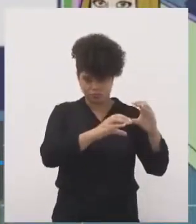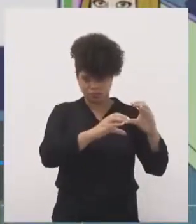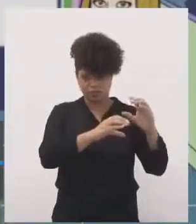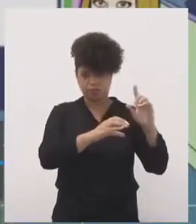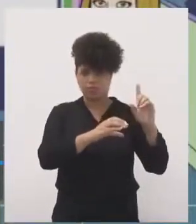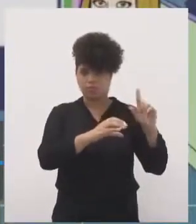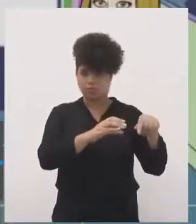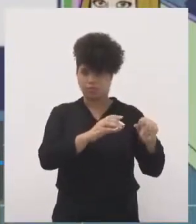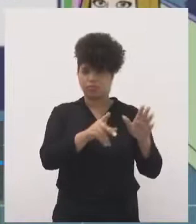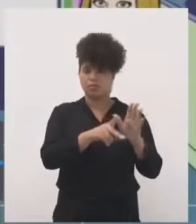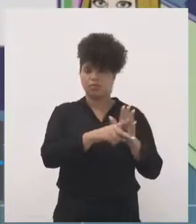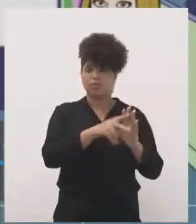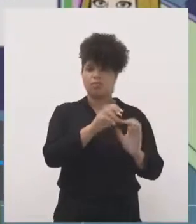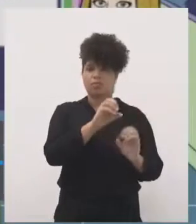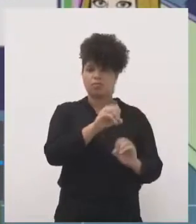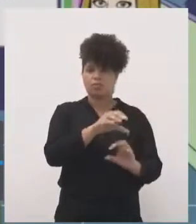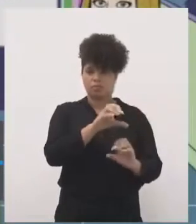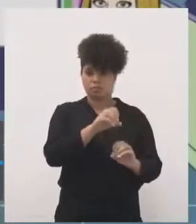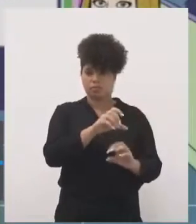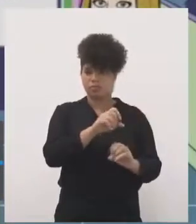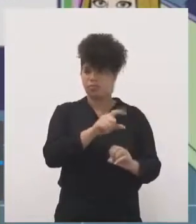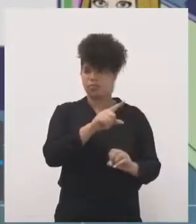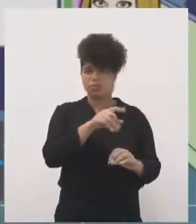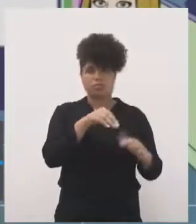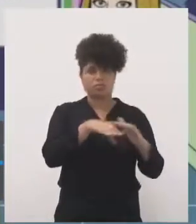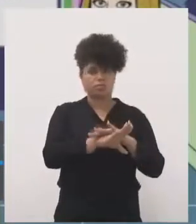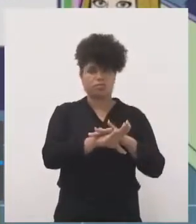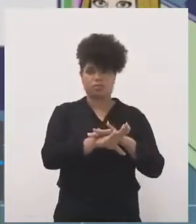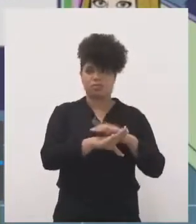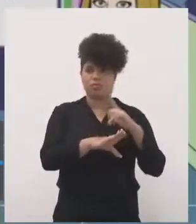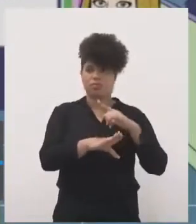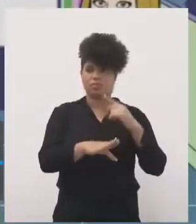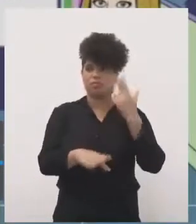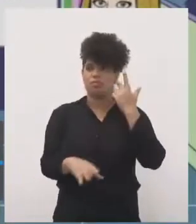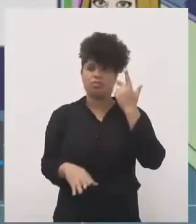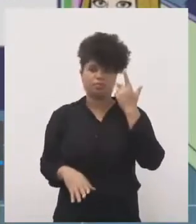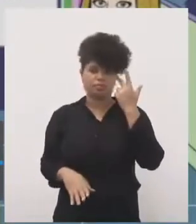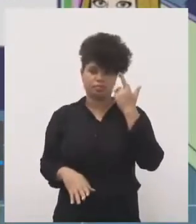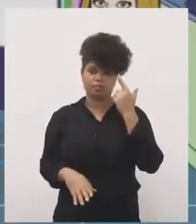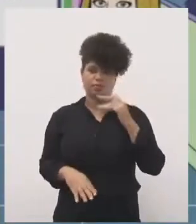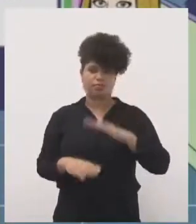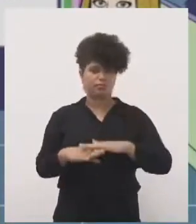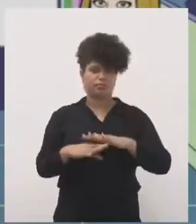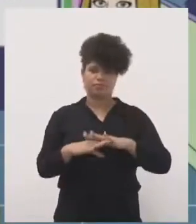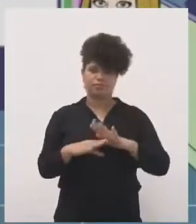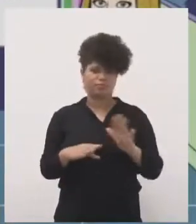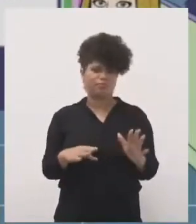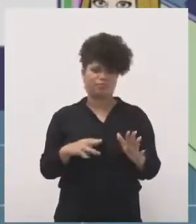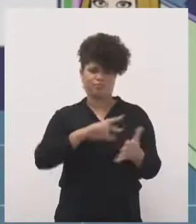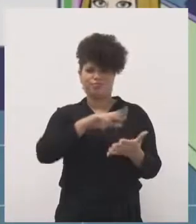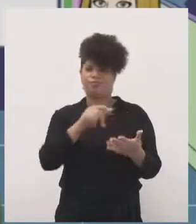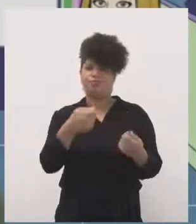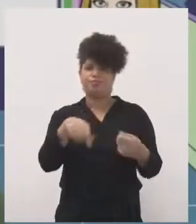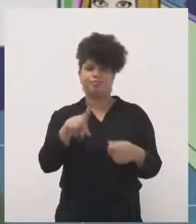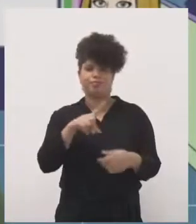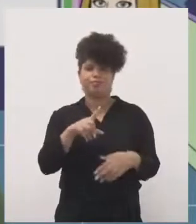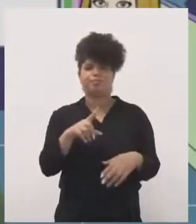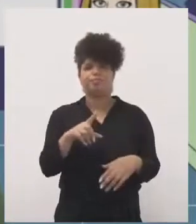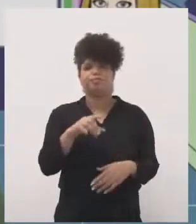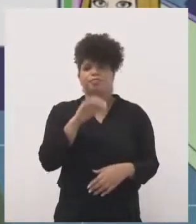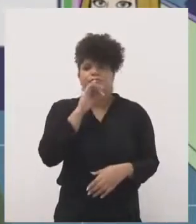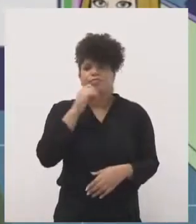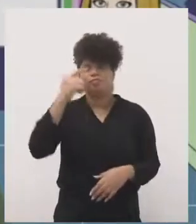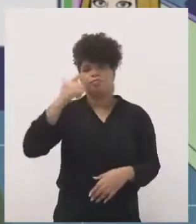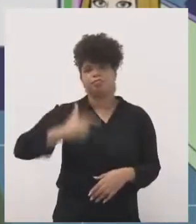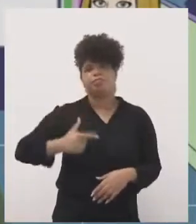conta educacional, os seus templates vão estar todos ali, tá? Você não tem que fazer nada. Agora, se, por exemplo, eu, professor, tenho